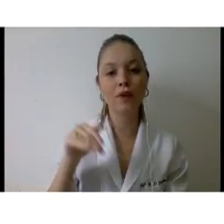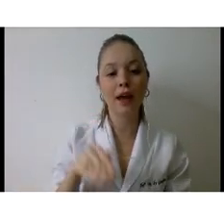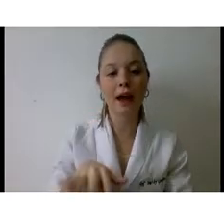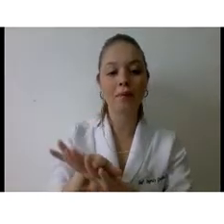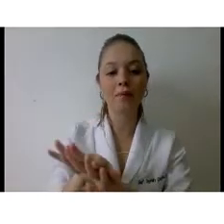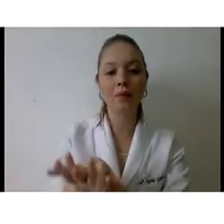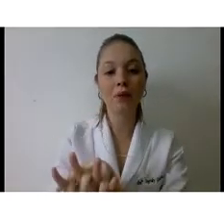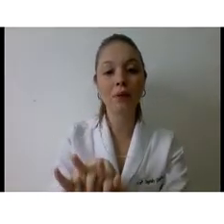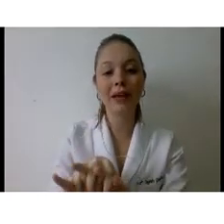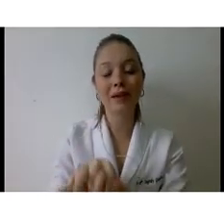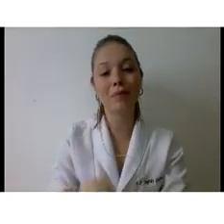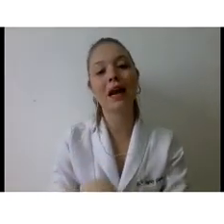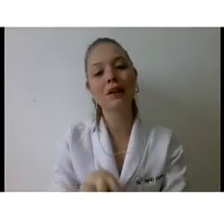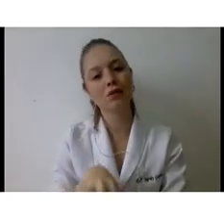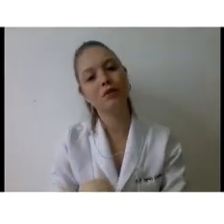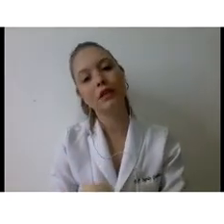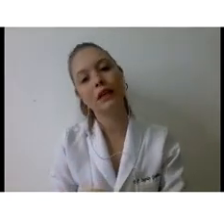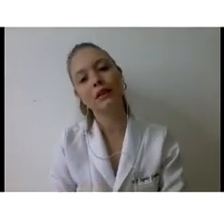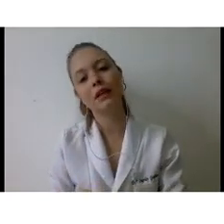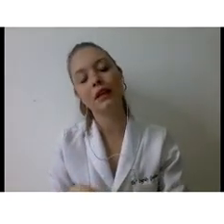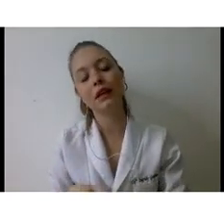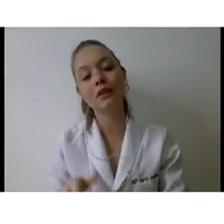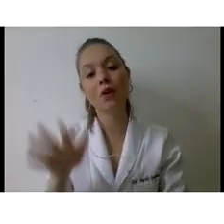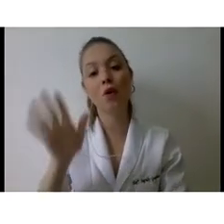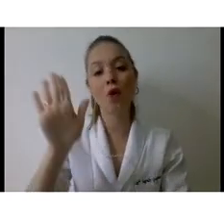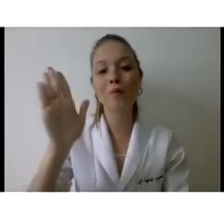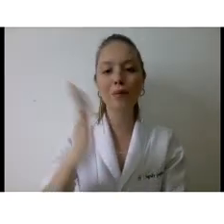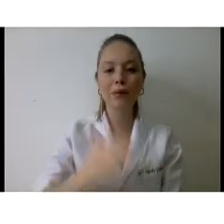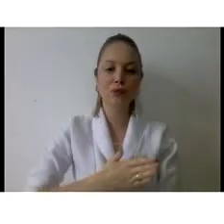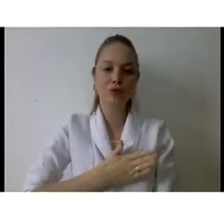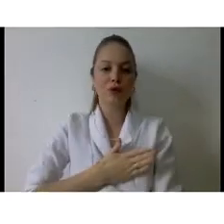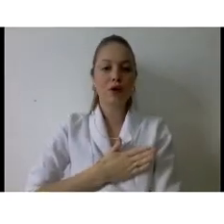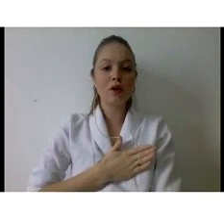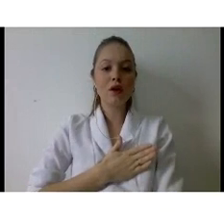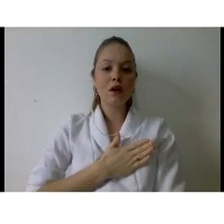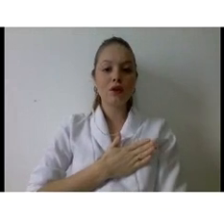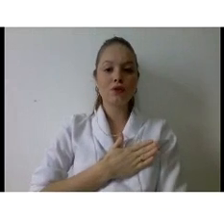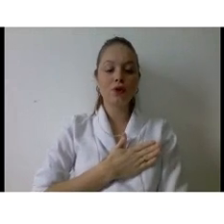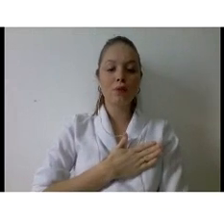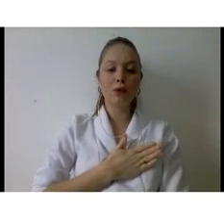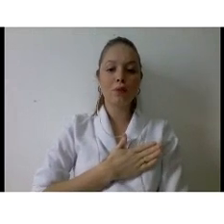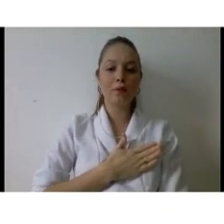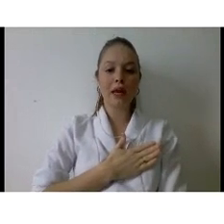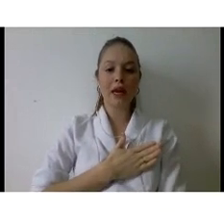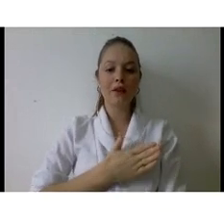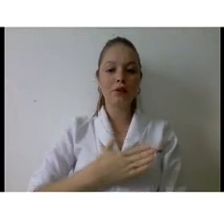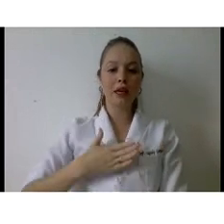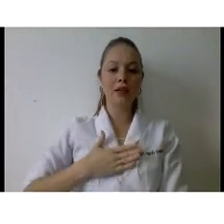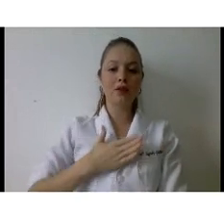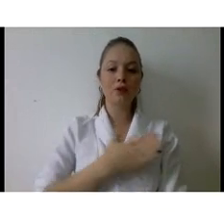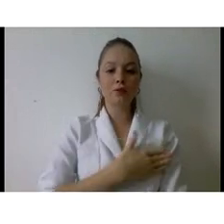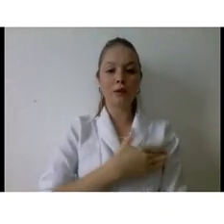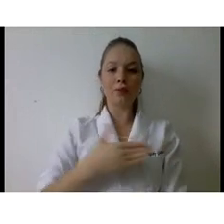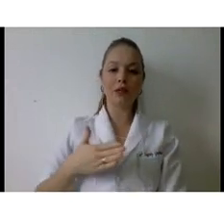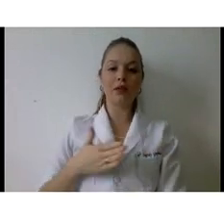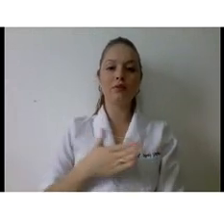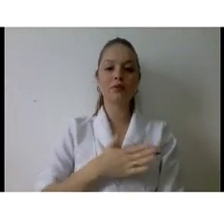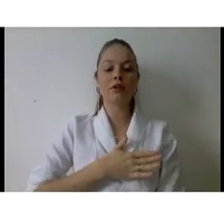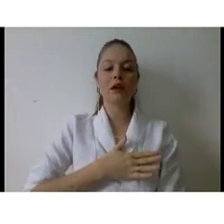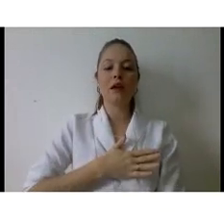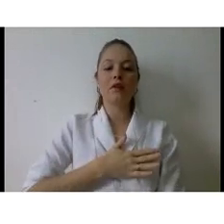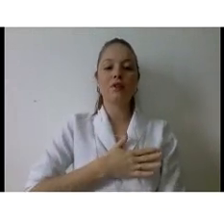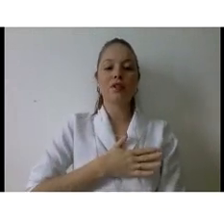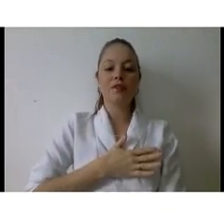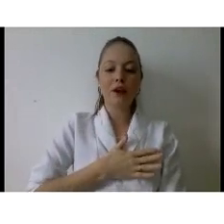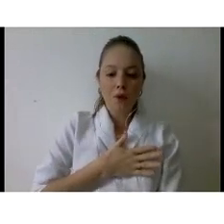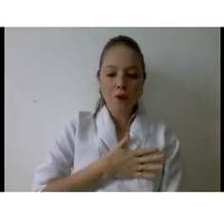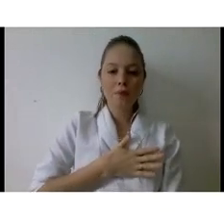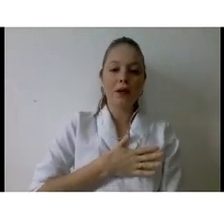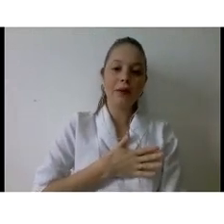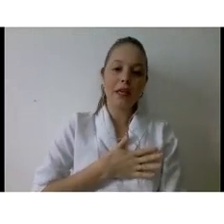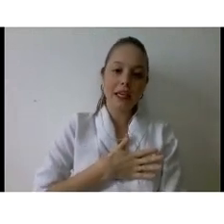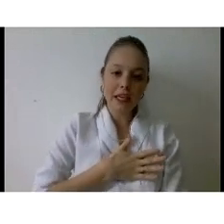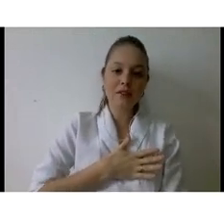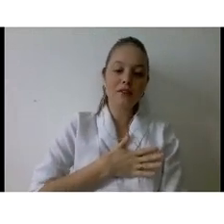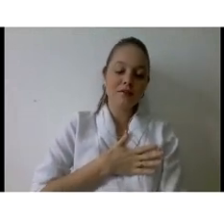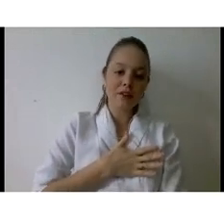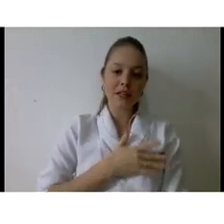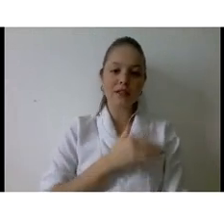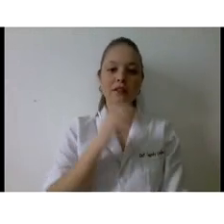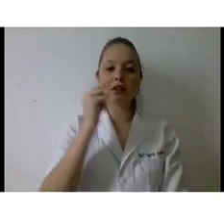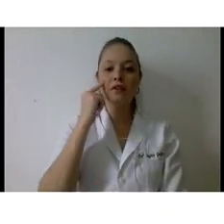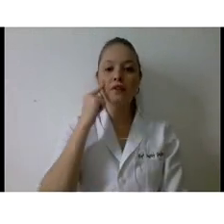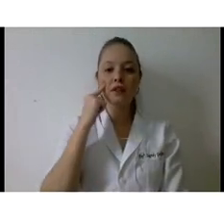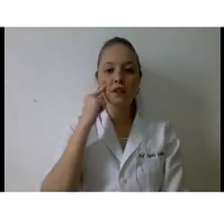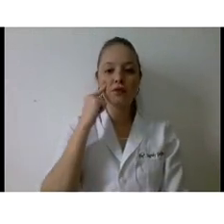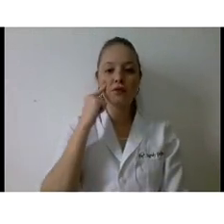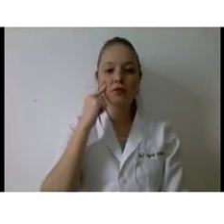Para não quebrar as costelas da criança, com uma mão só, sobre o peito, entre os mamilos, você vai comprimir